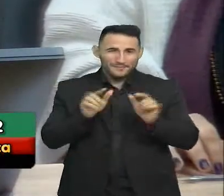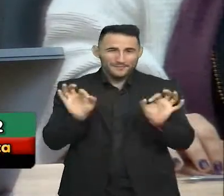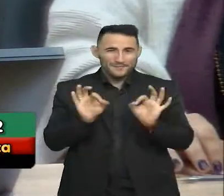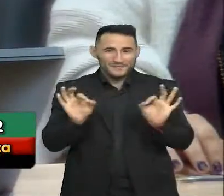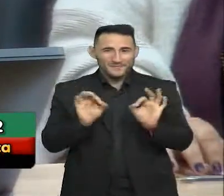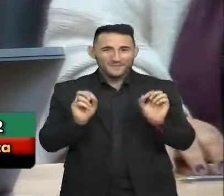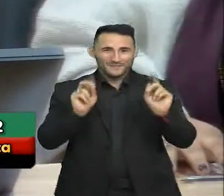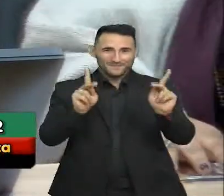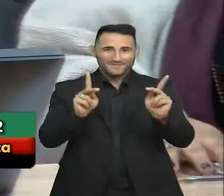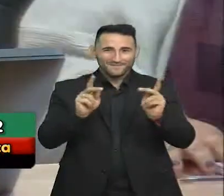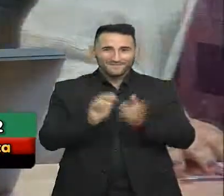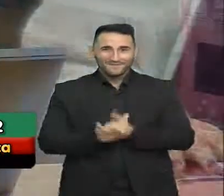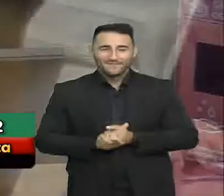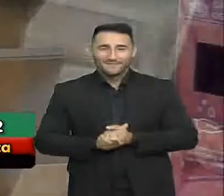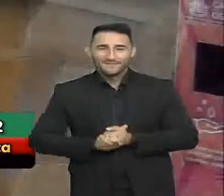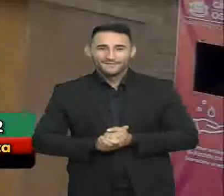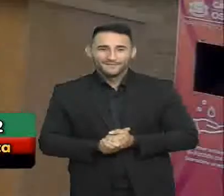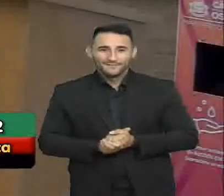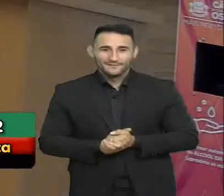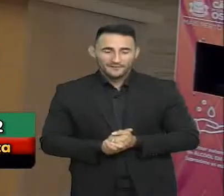bom?